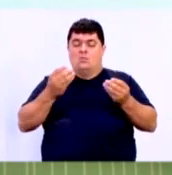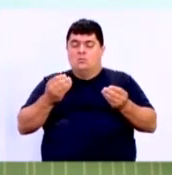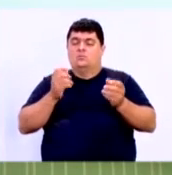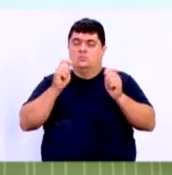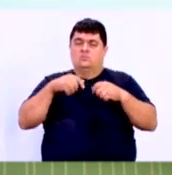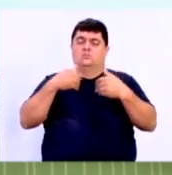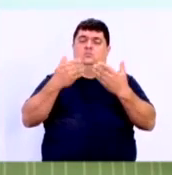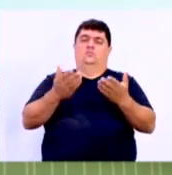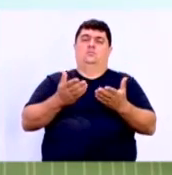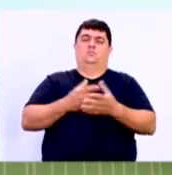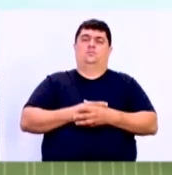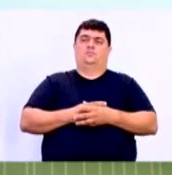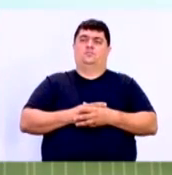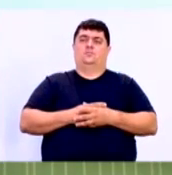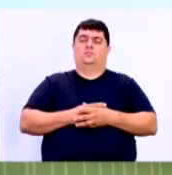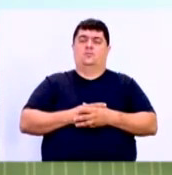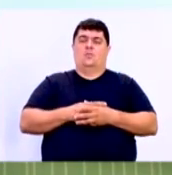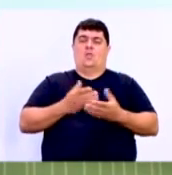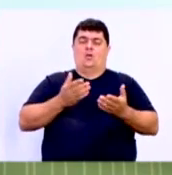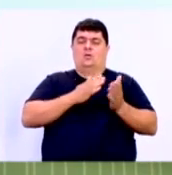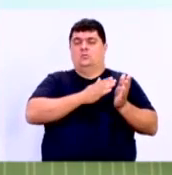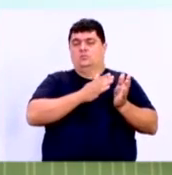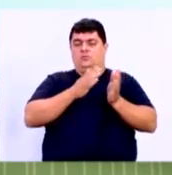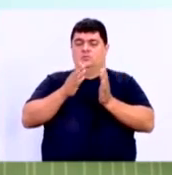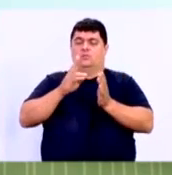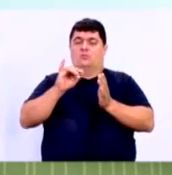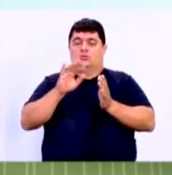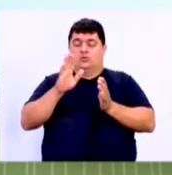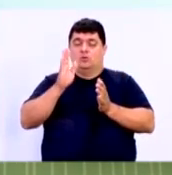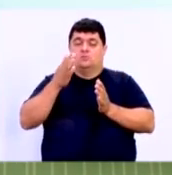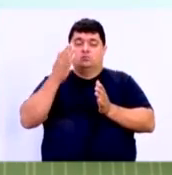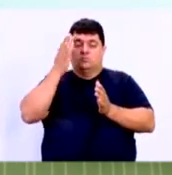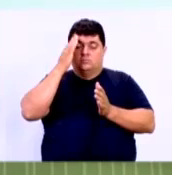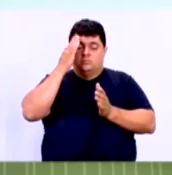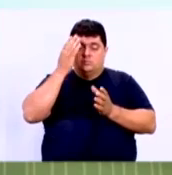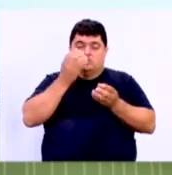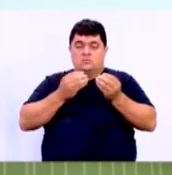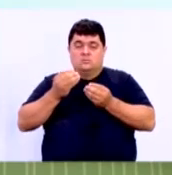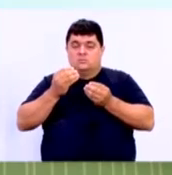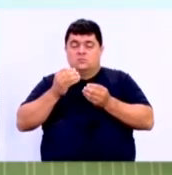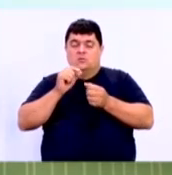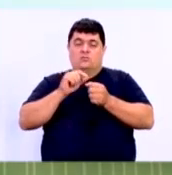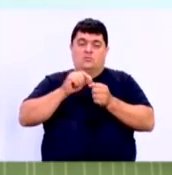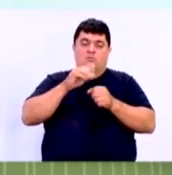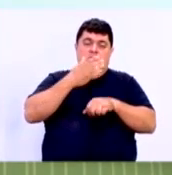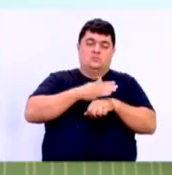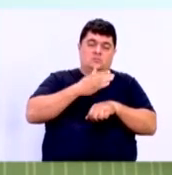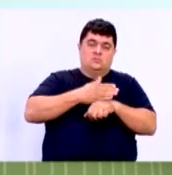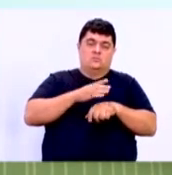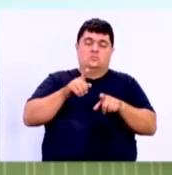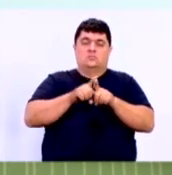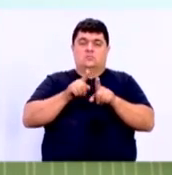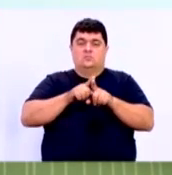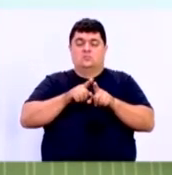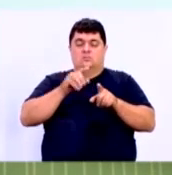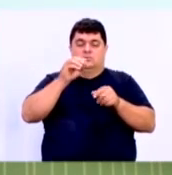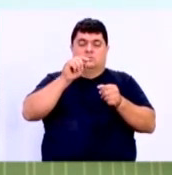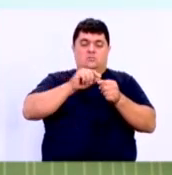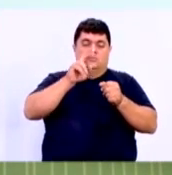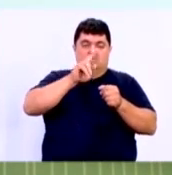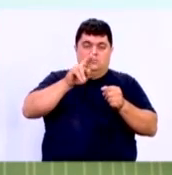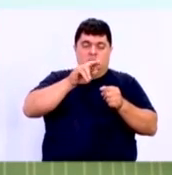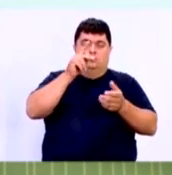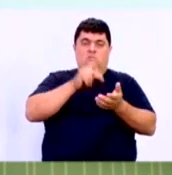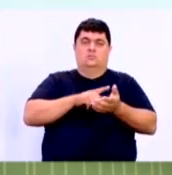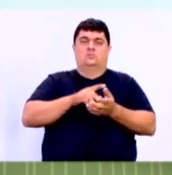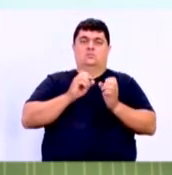sobre o custeio. E a partir dessa aula você vai tomar base para poder fazer suas atividades e implementar isso na